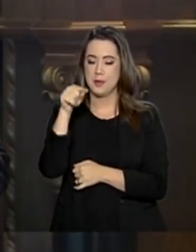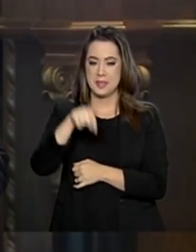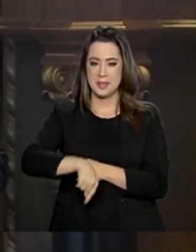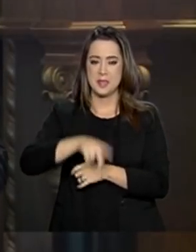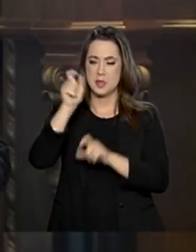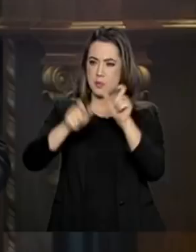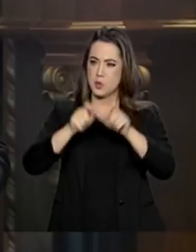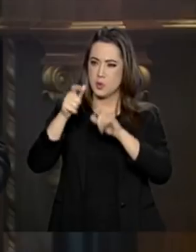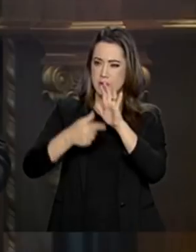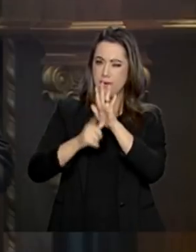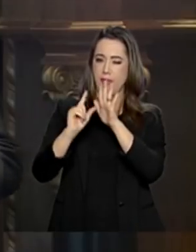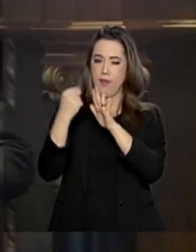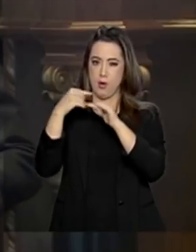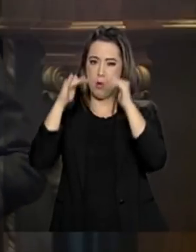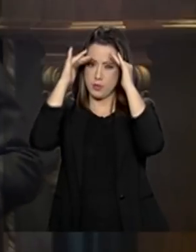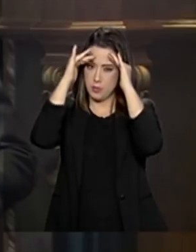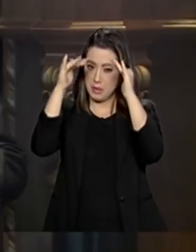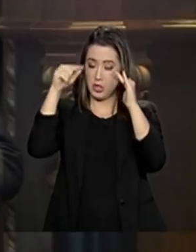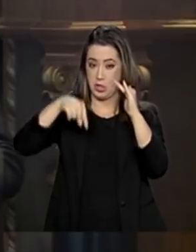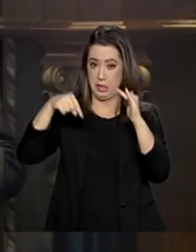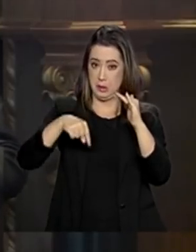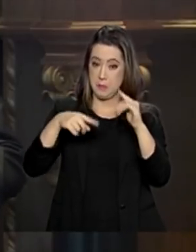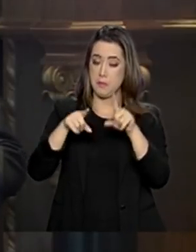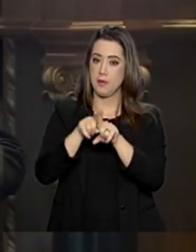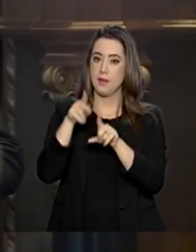eu disse-lhes que